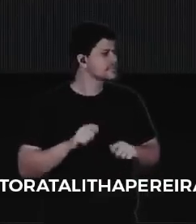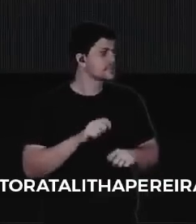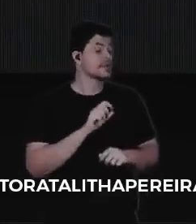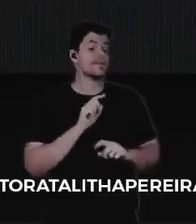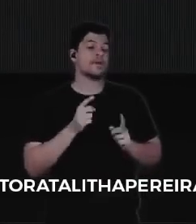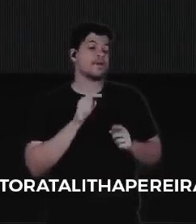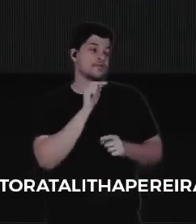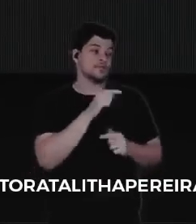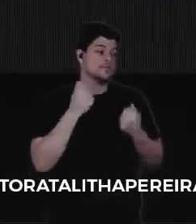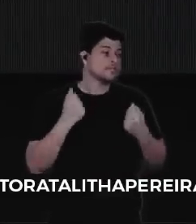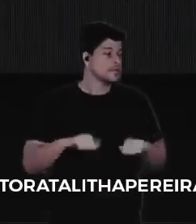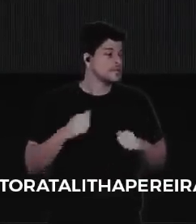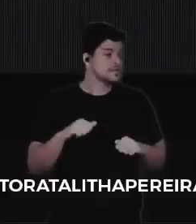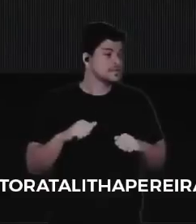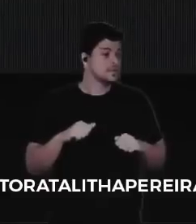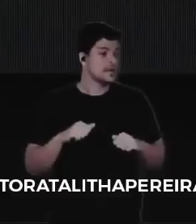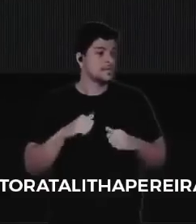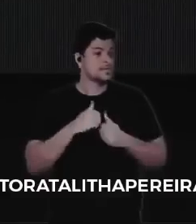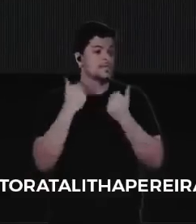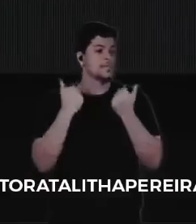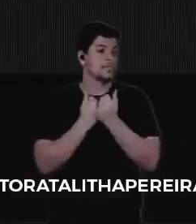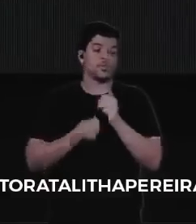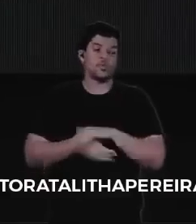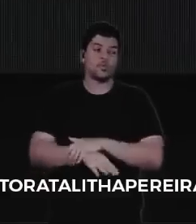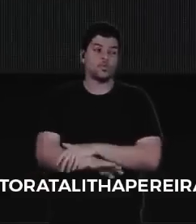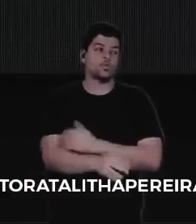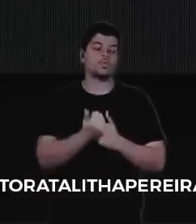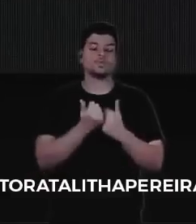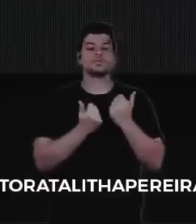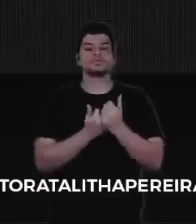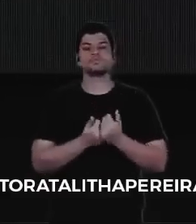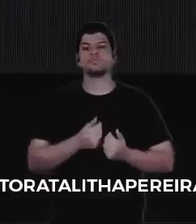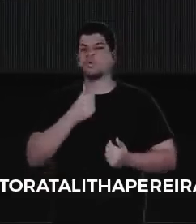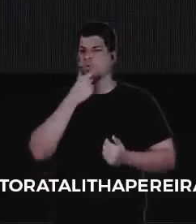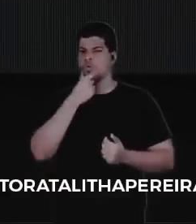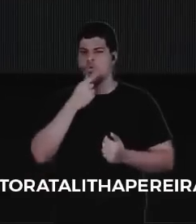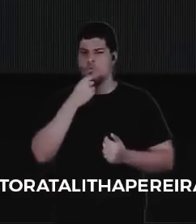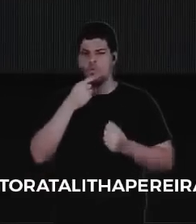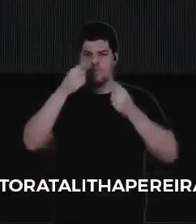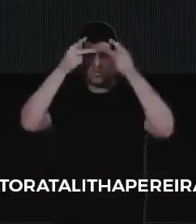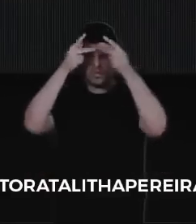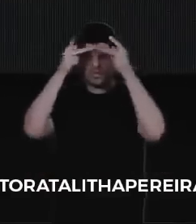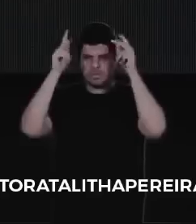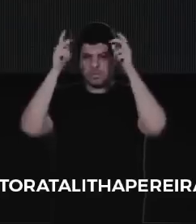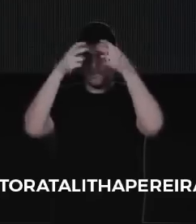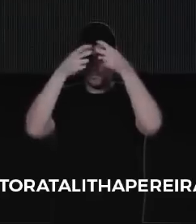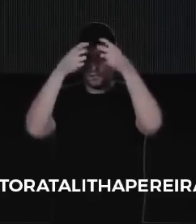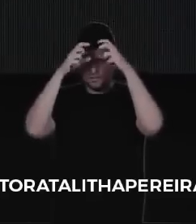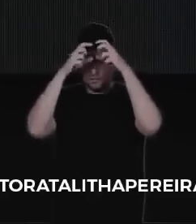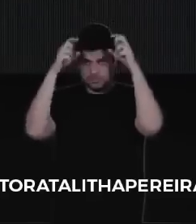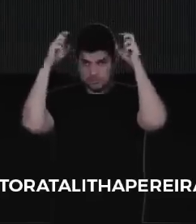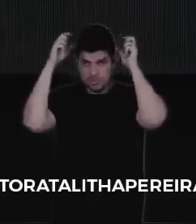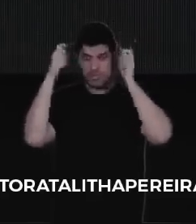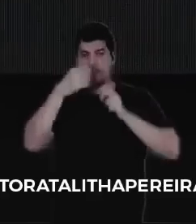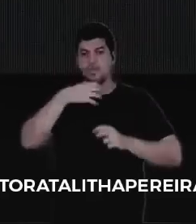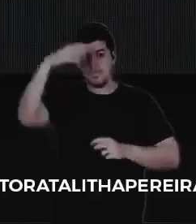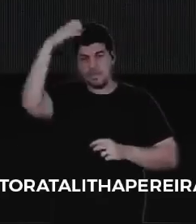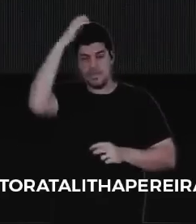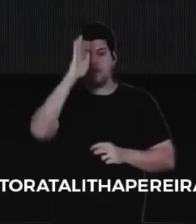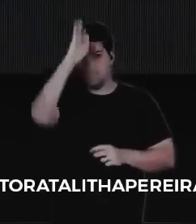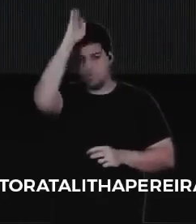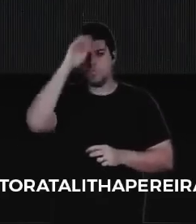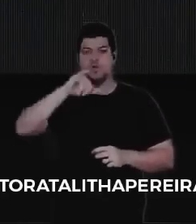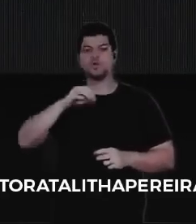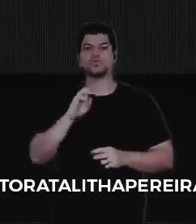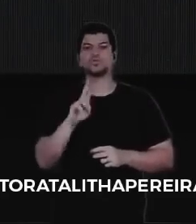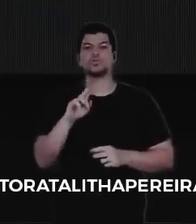mudar o seu hábito. Júlio César, imperador romano, disse assim: o costume, e quando ele fala